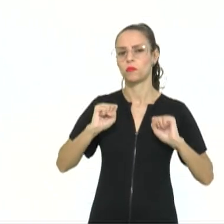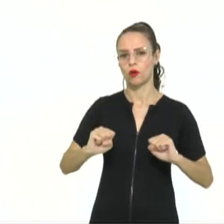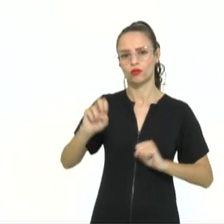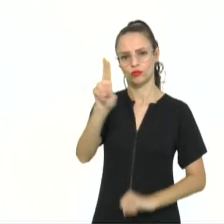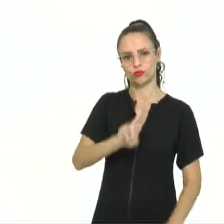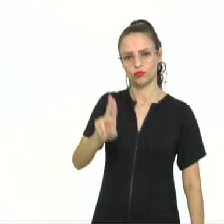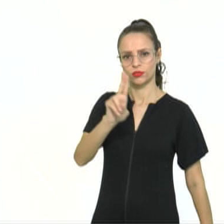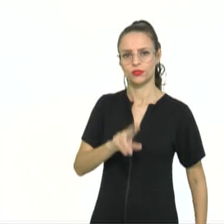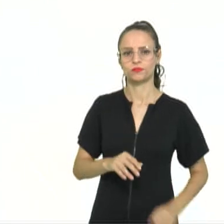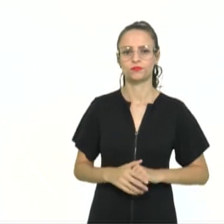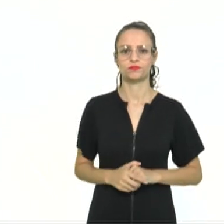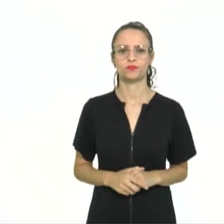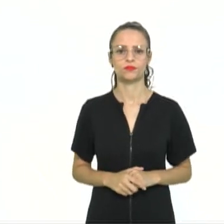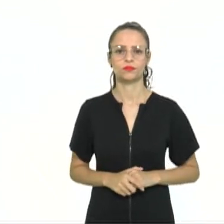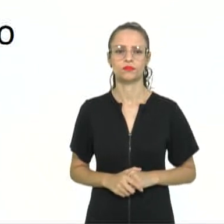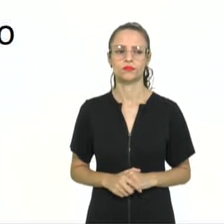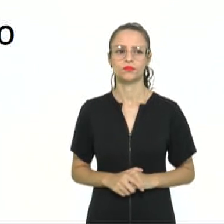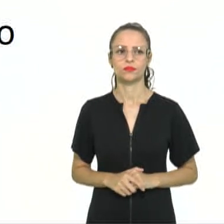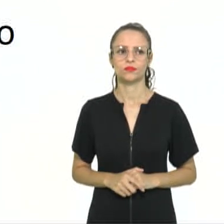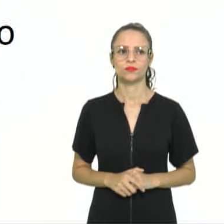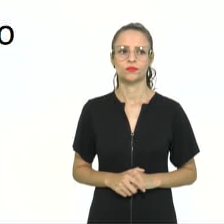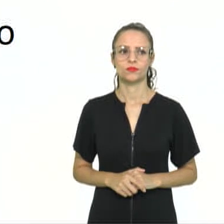ser usados.